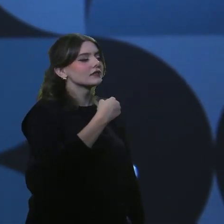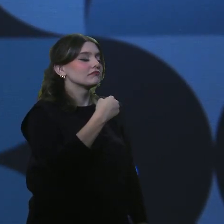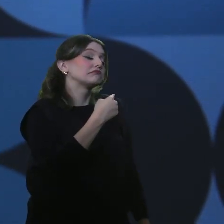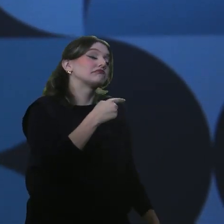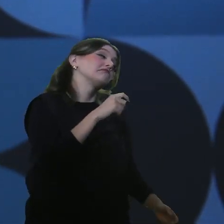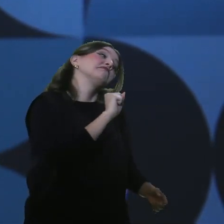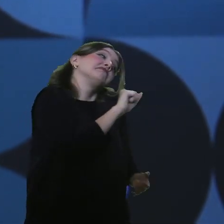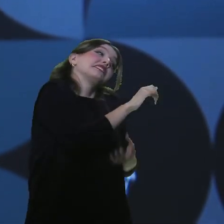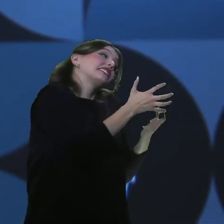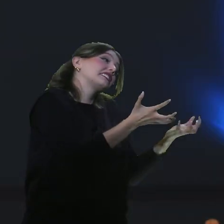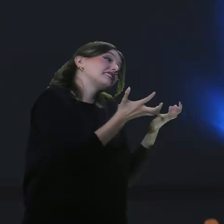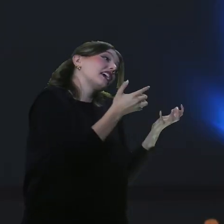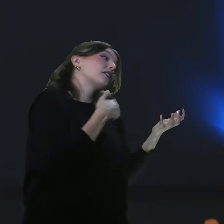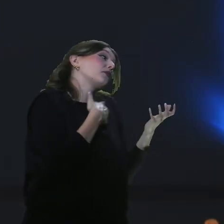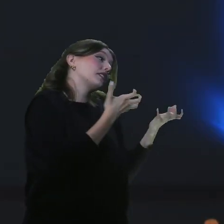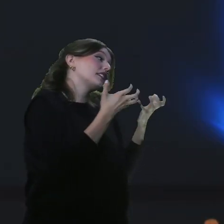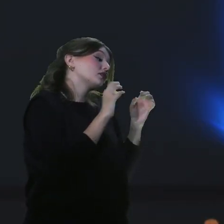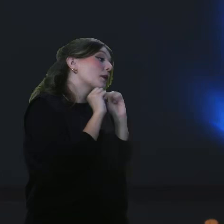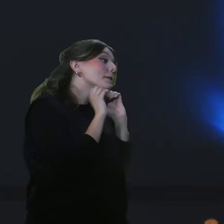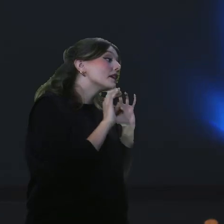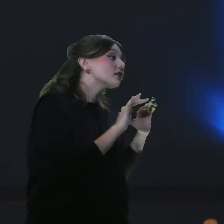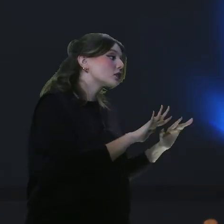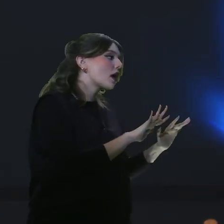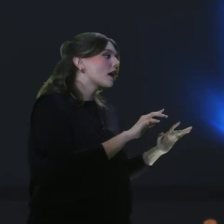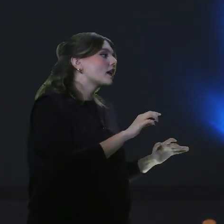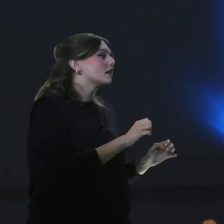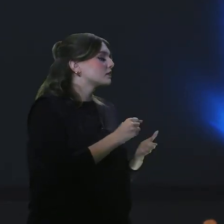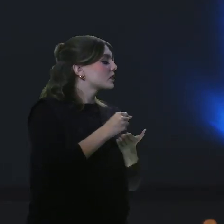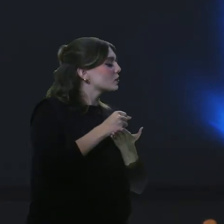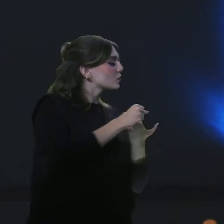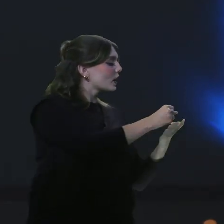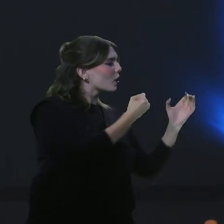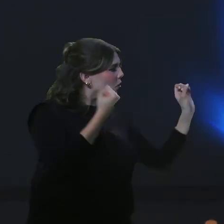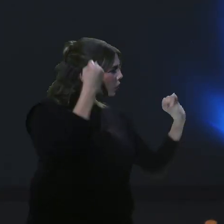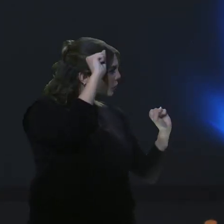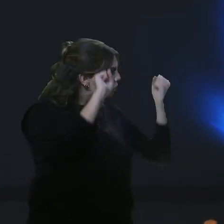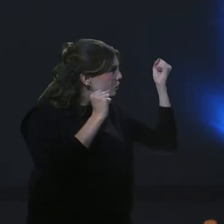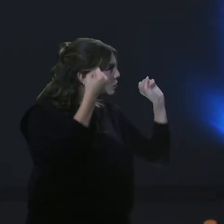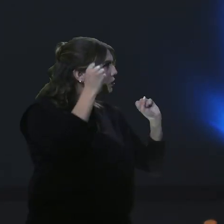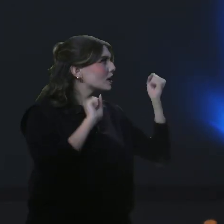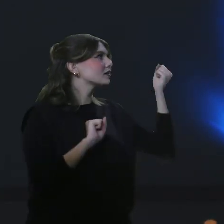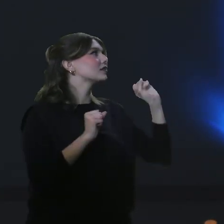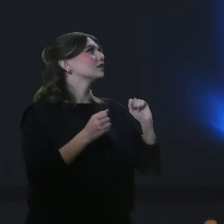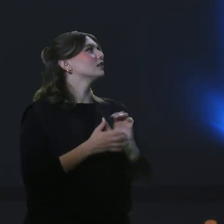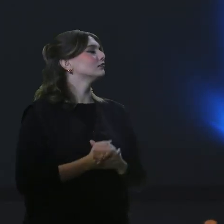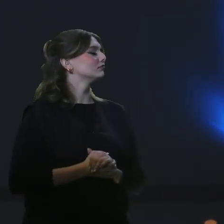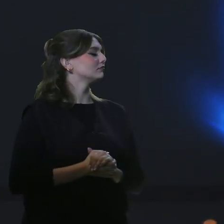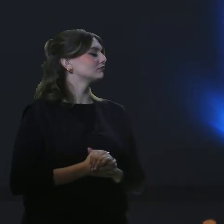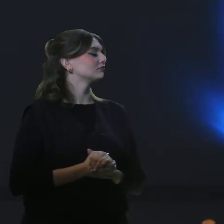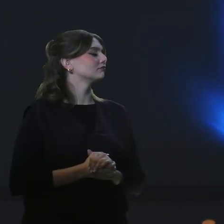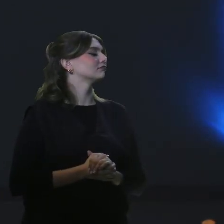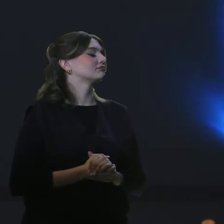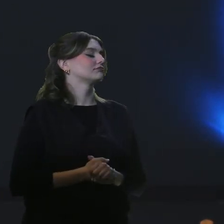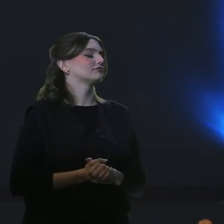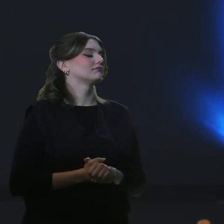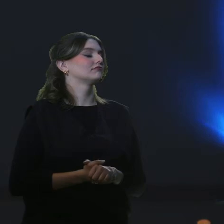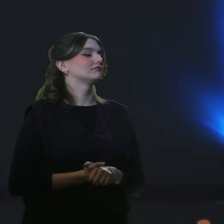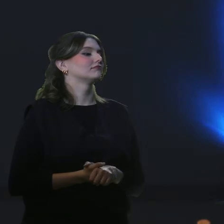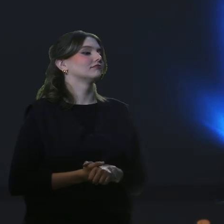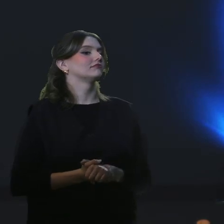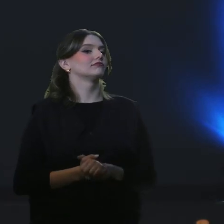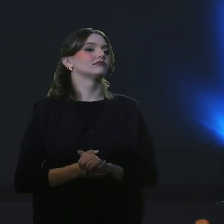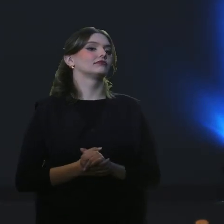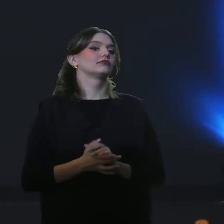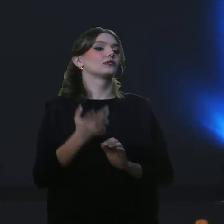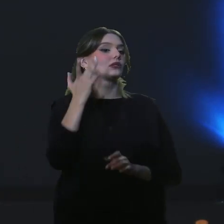se quiser, né, eu queria te abençoar e treinar você para você ganhar esse peso que você perdeu aí sem ser gordura. Não sei